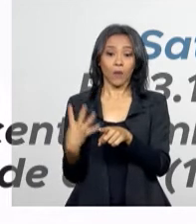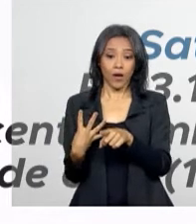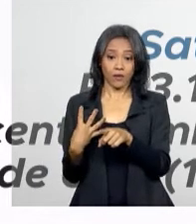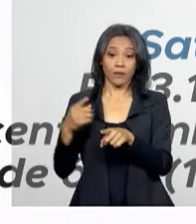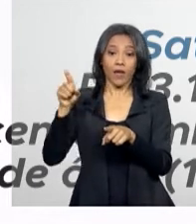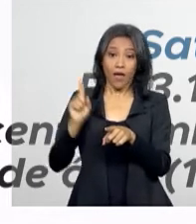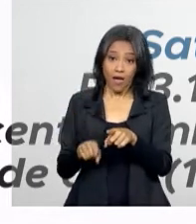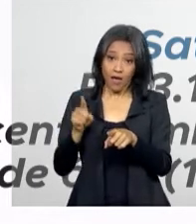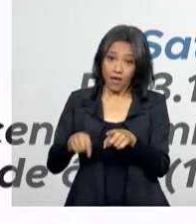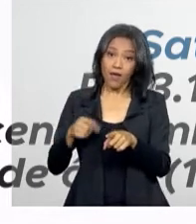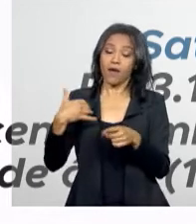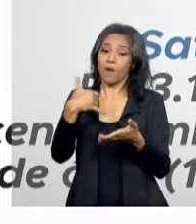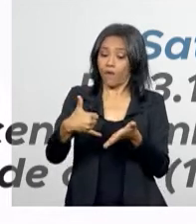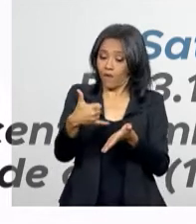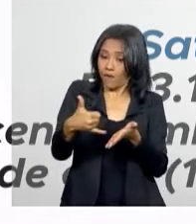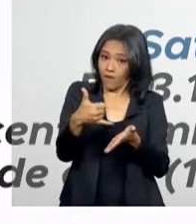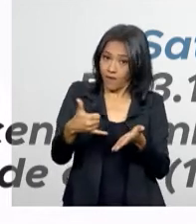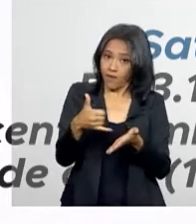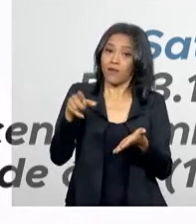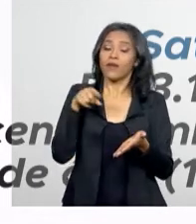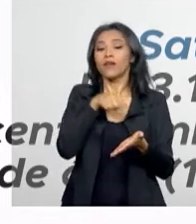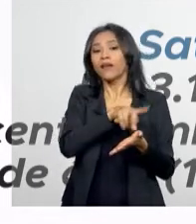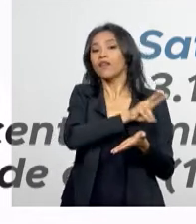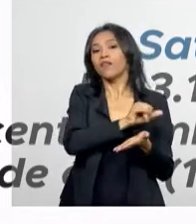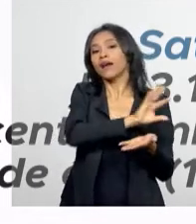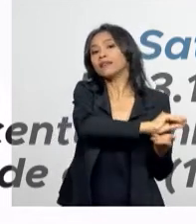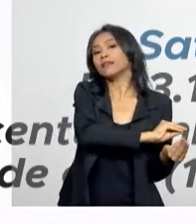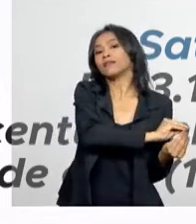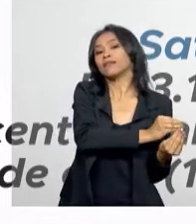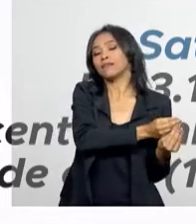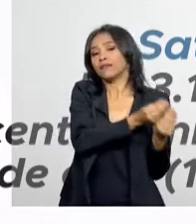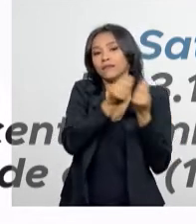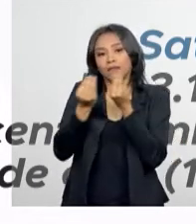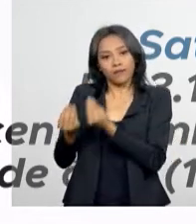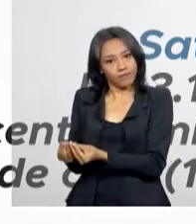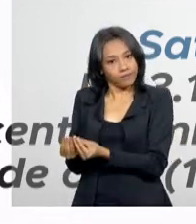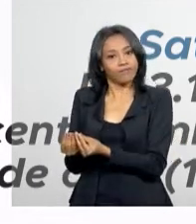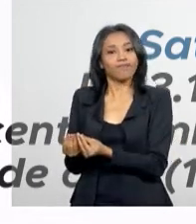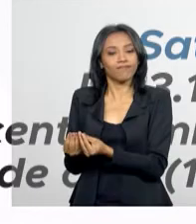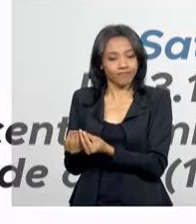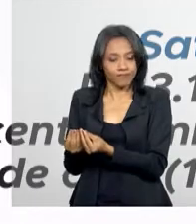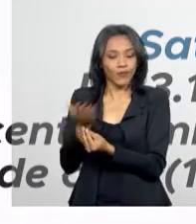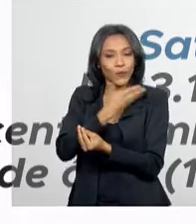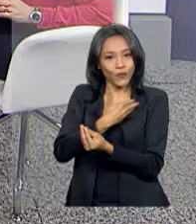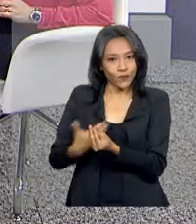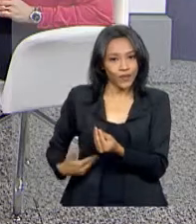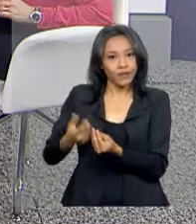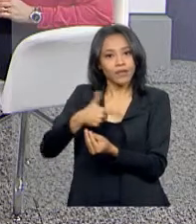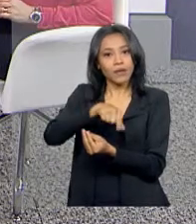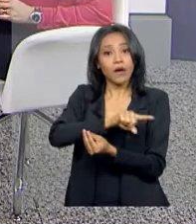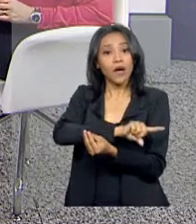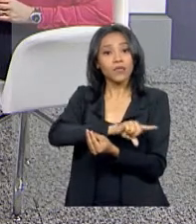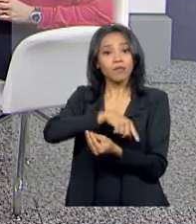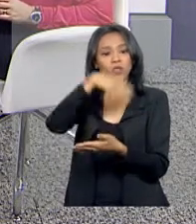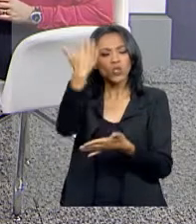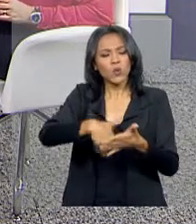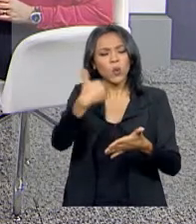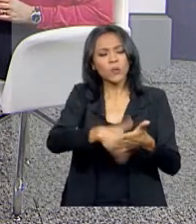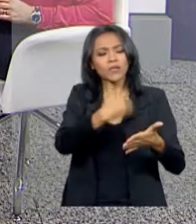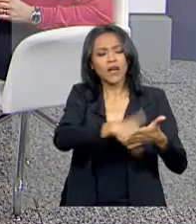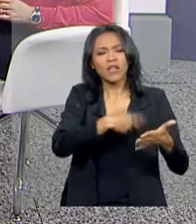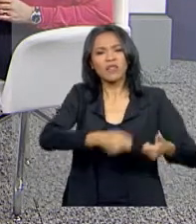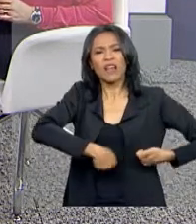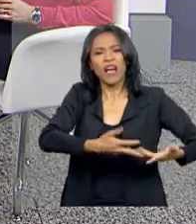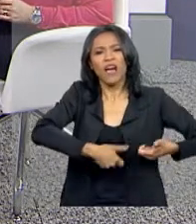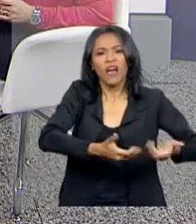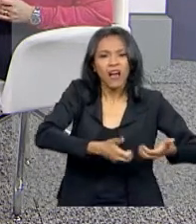o consórcio vai destinar ao governo depois de descontados os custos de investimento e operação